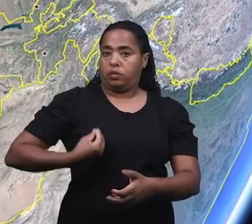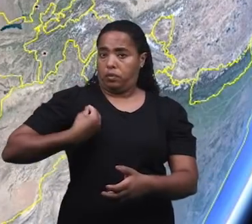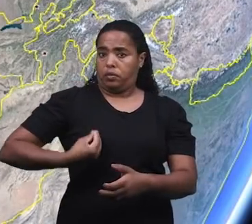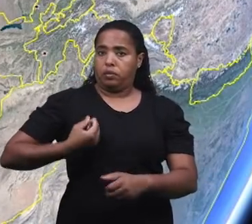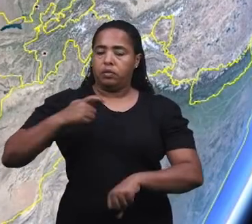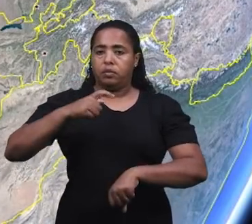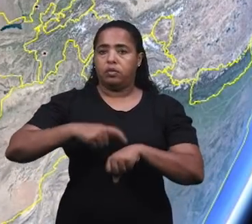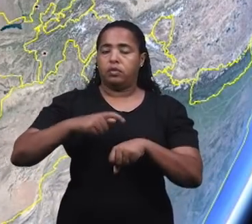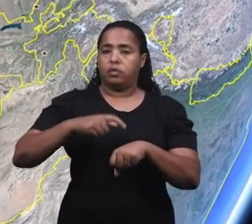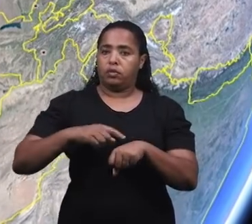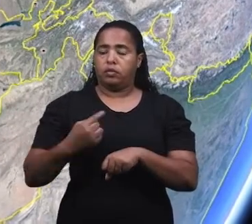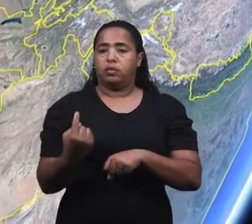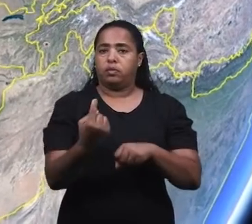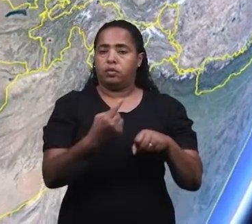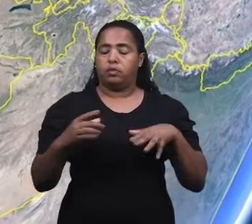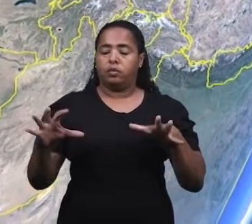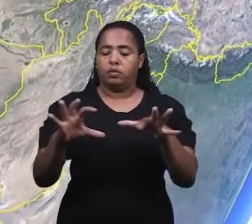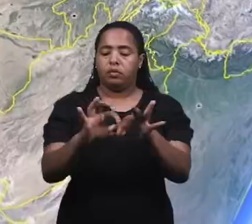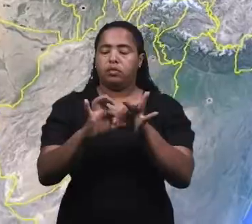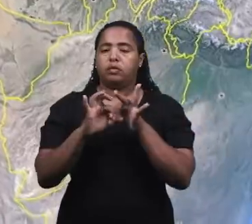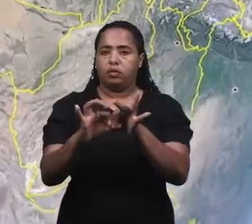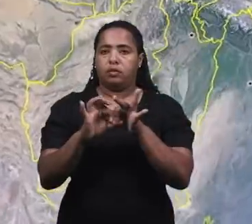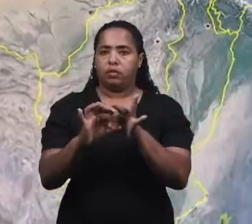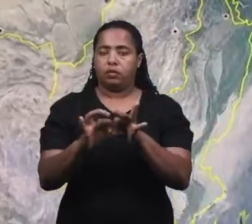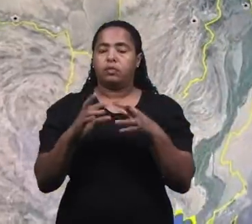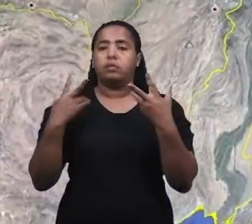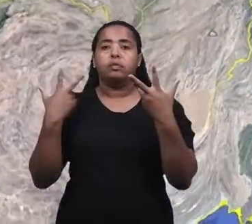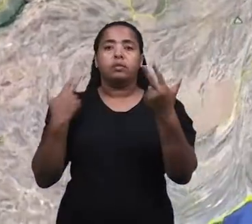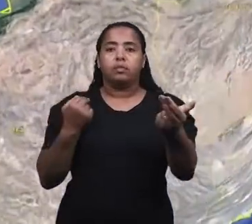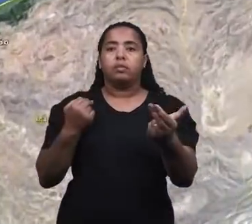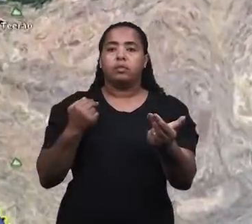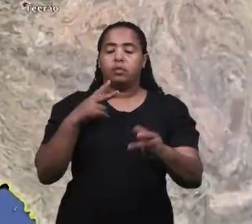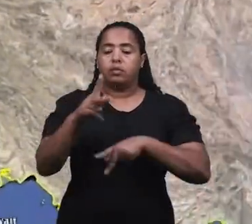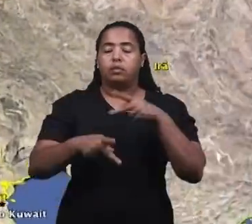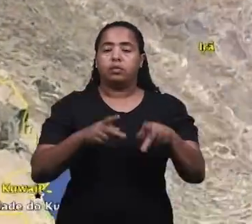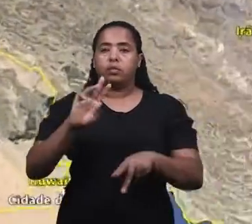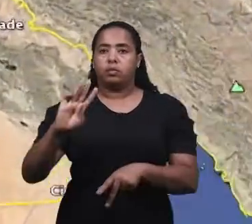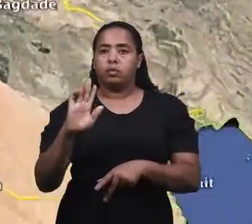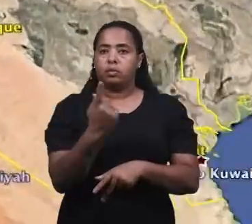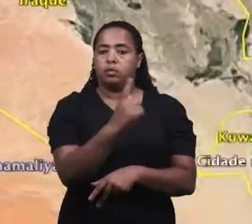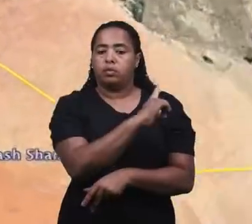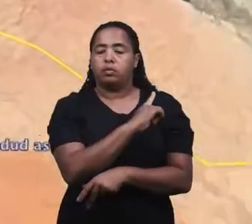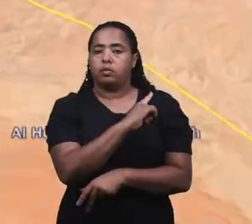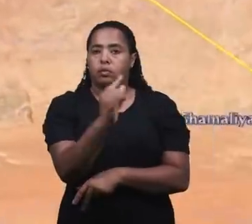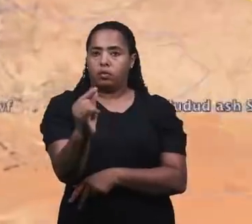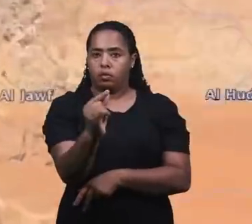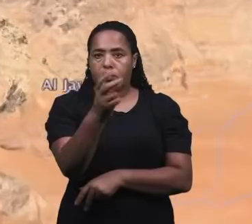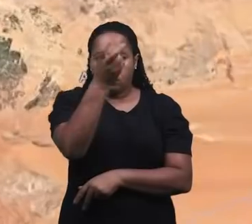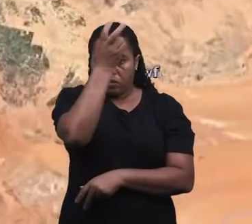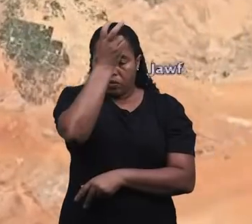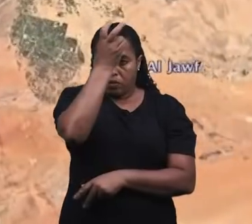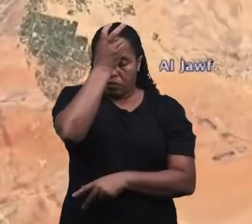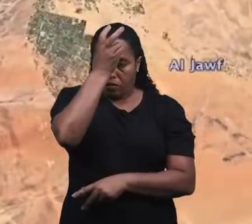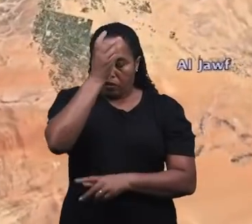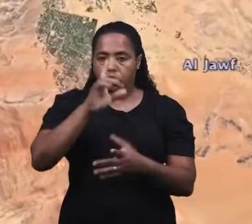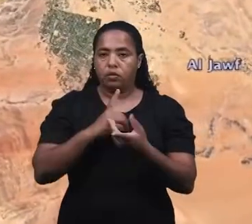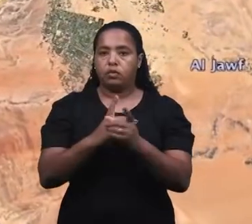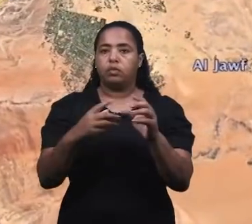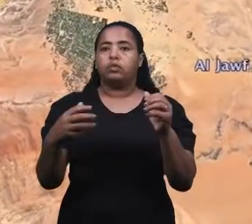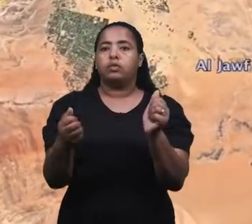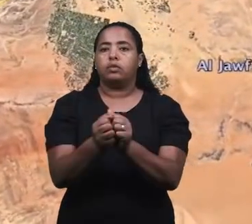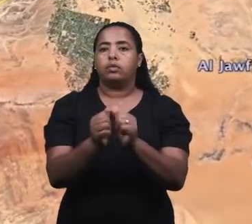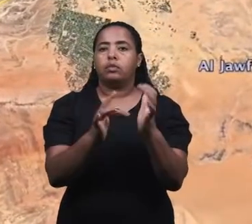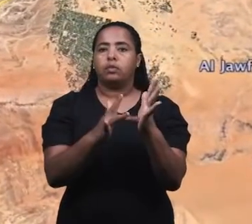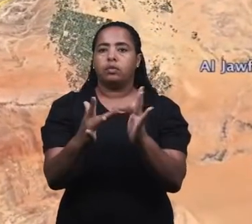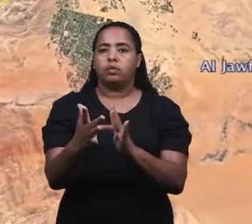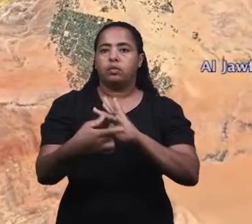um momento de unidade e comunhão, como viveram os hebreus na saída do Egito e os discípulos com o Senhor Jesus